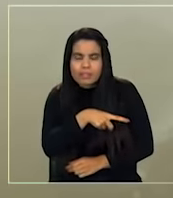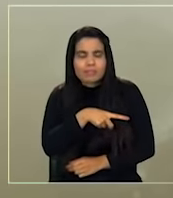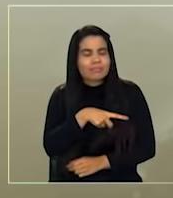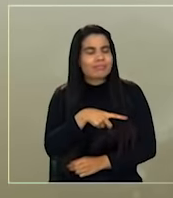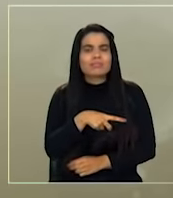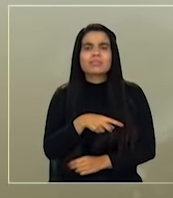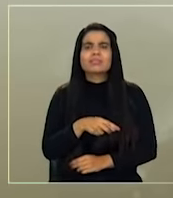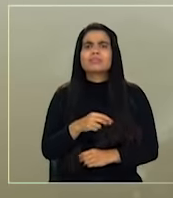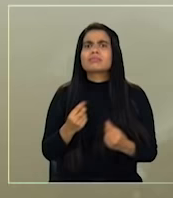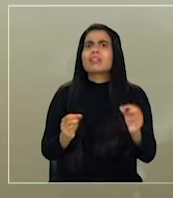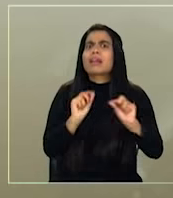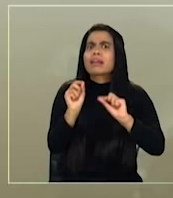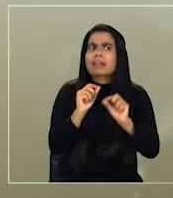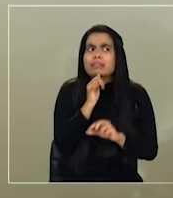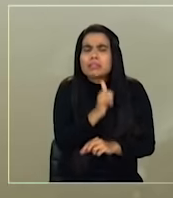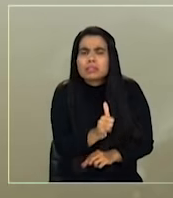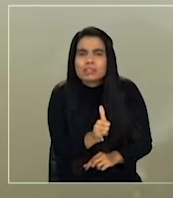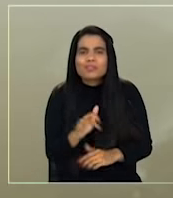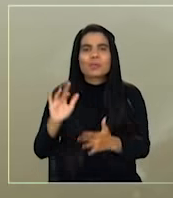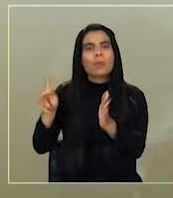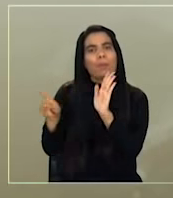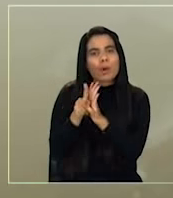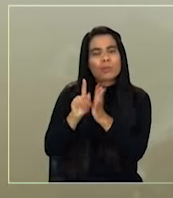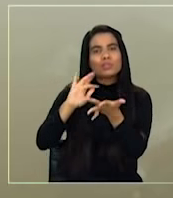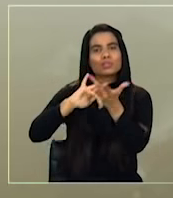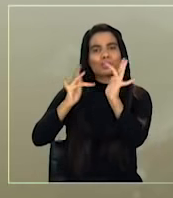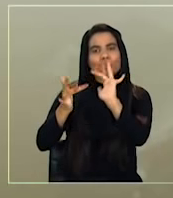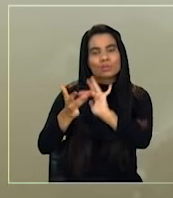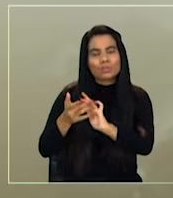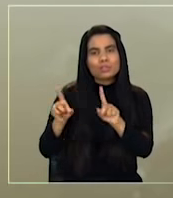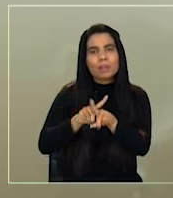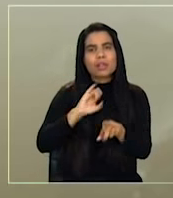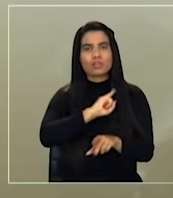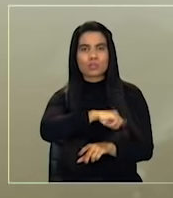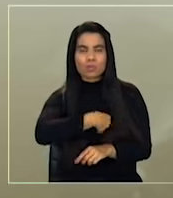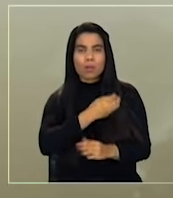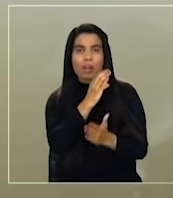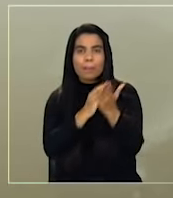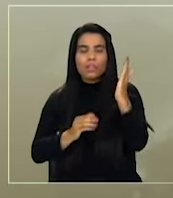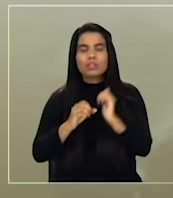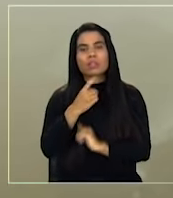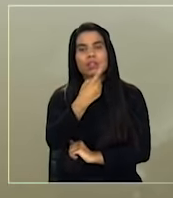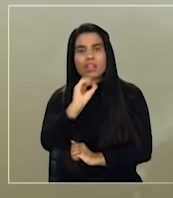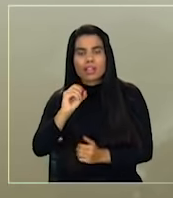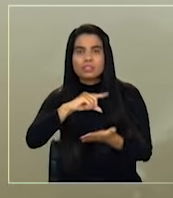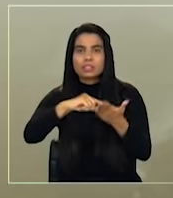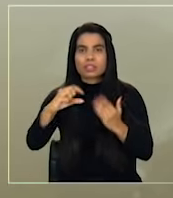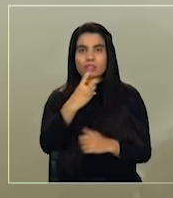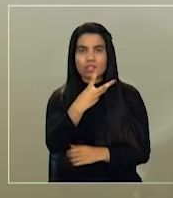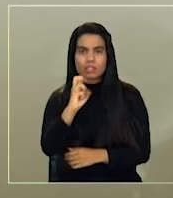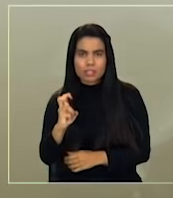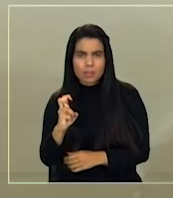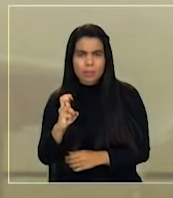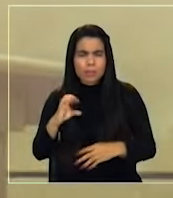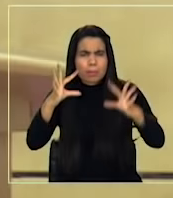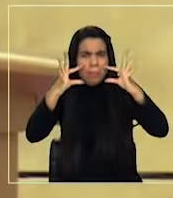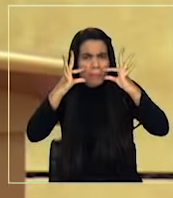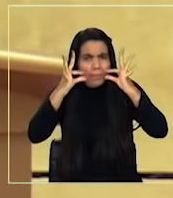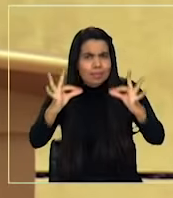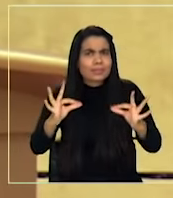Quem disse isso foi o Senhor Jesus, lá em João 10 e 35. Preste